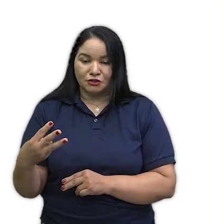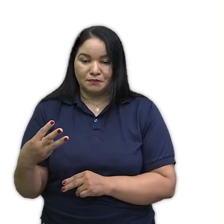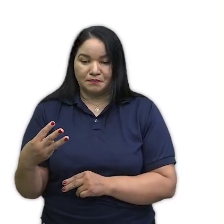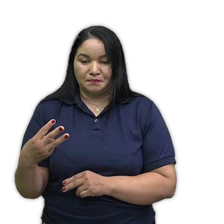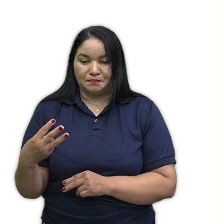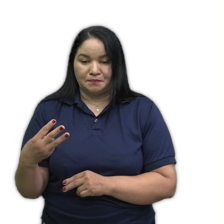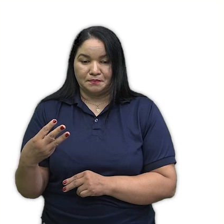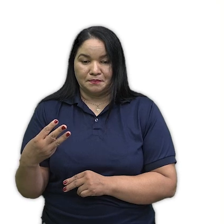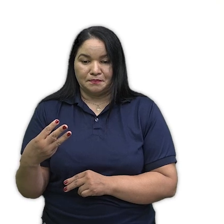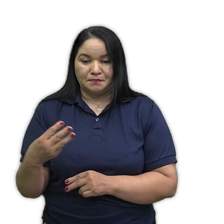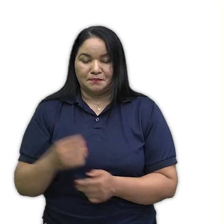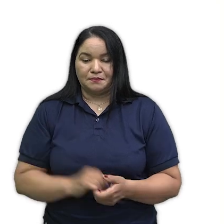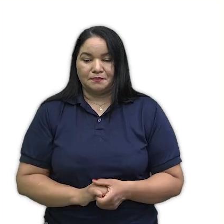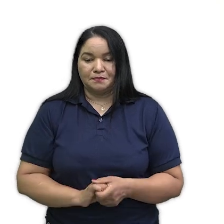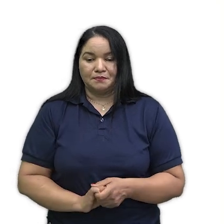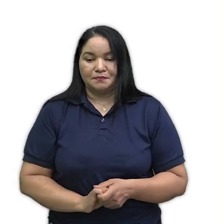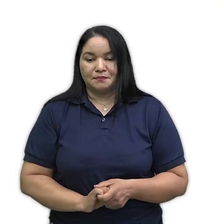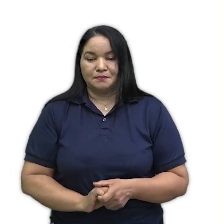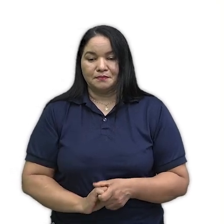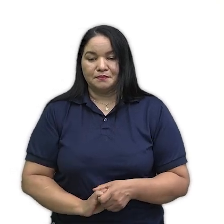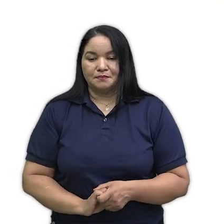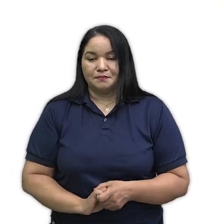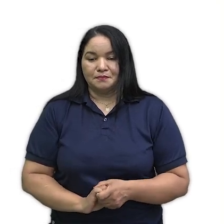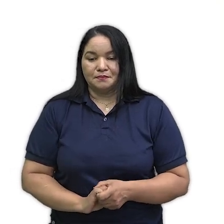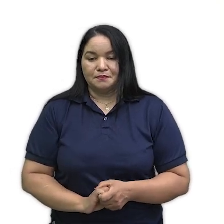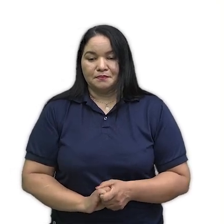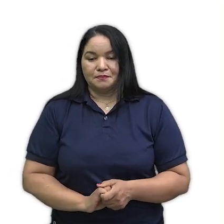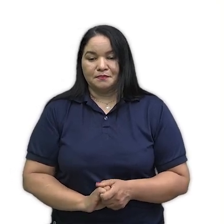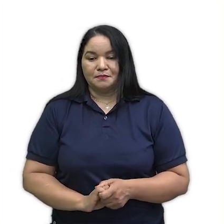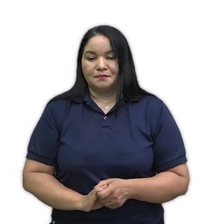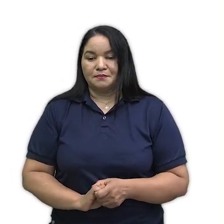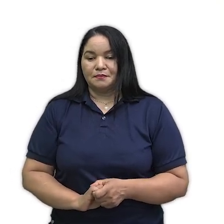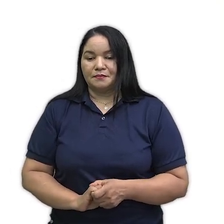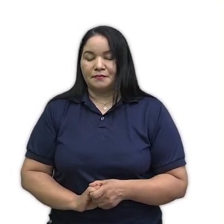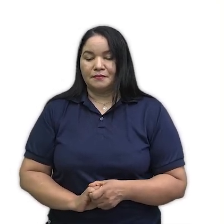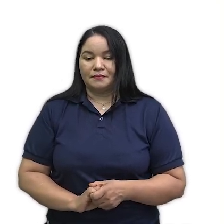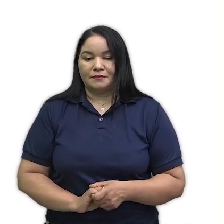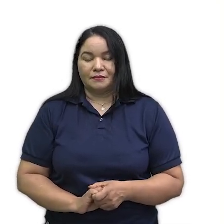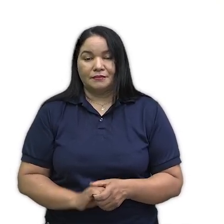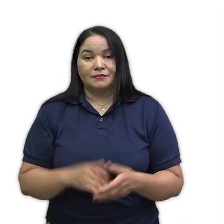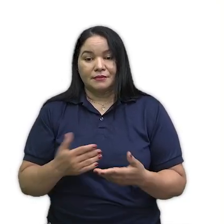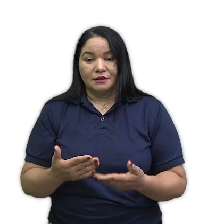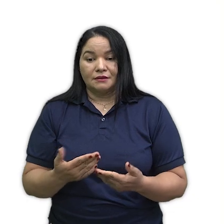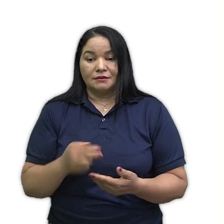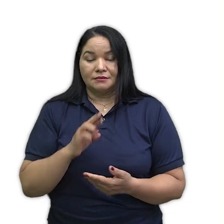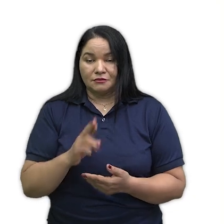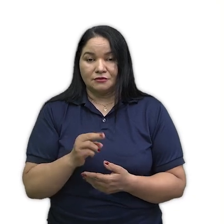Então, vamos lá. Calculando, então, e colocando o nosso resultado,